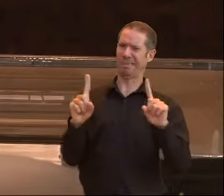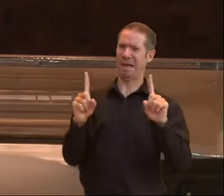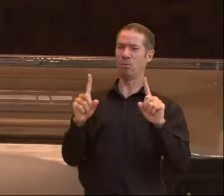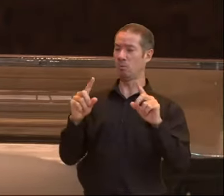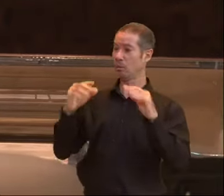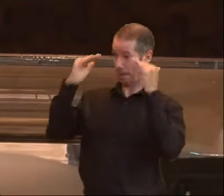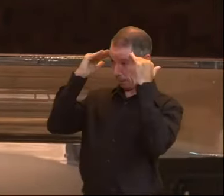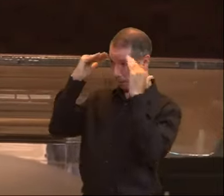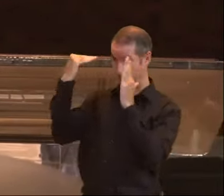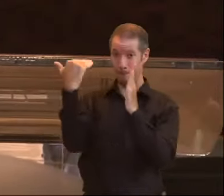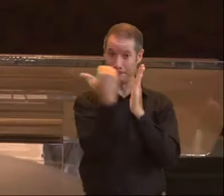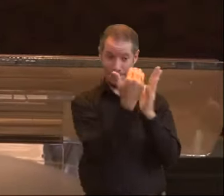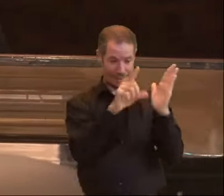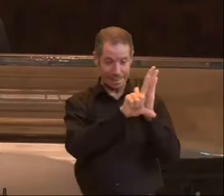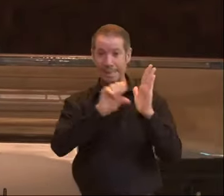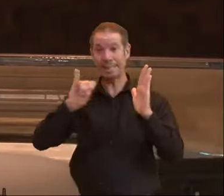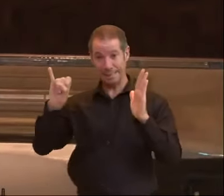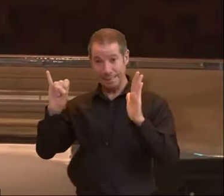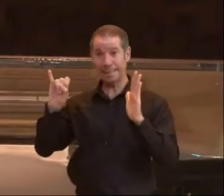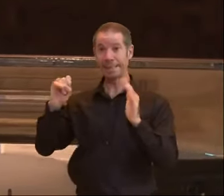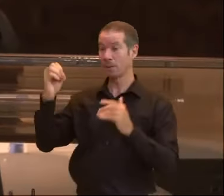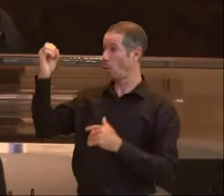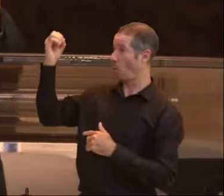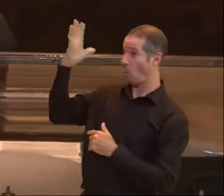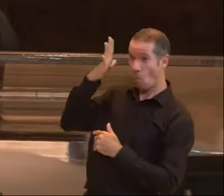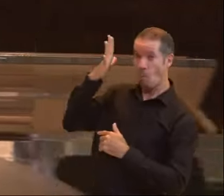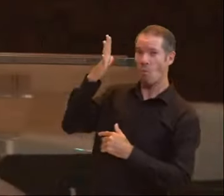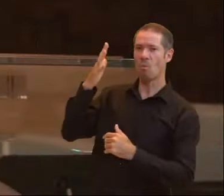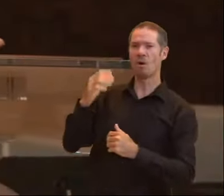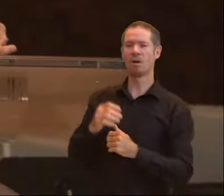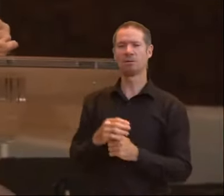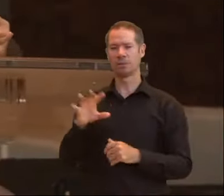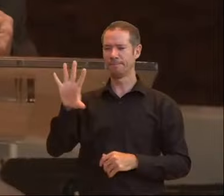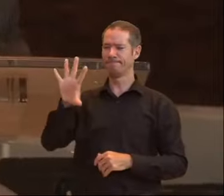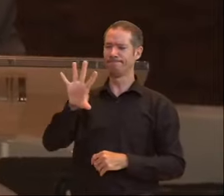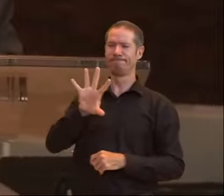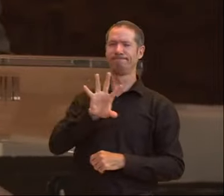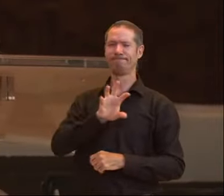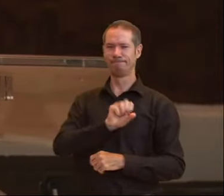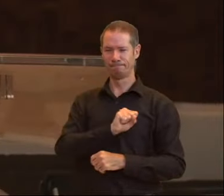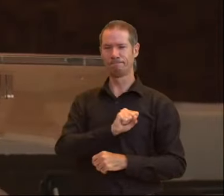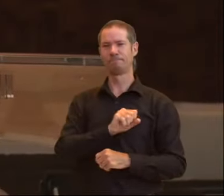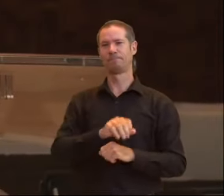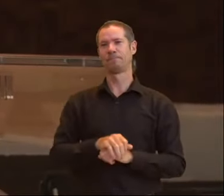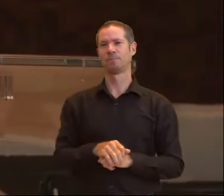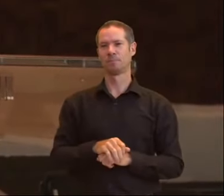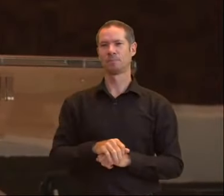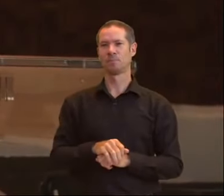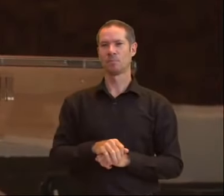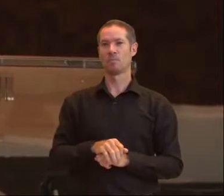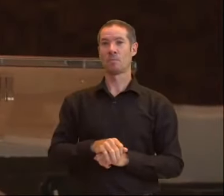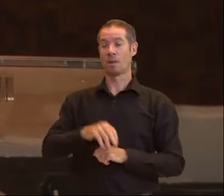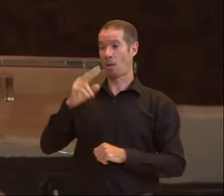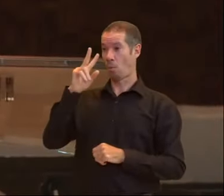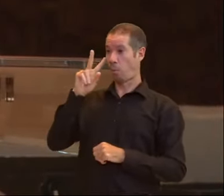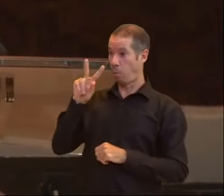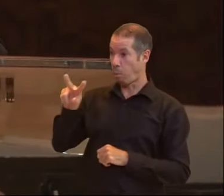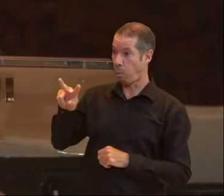ele cumpria a lei com graça, com amor, com o óleo da